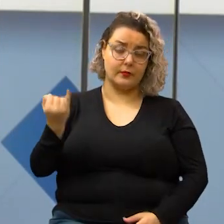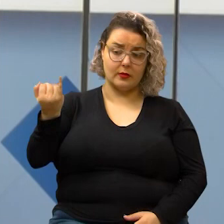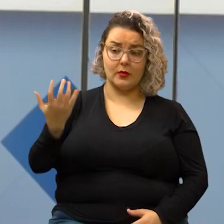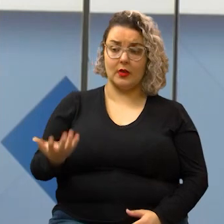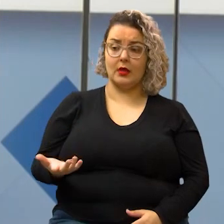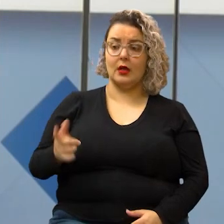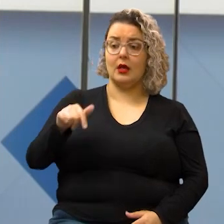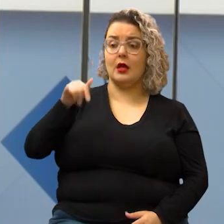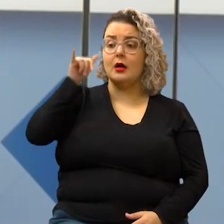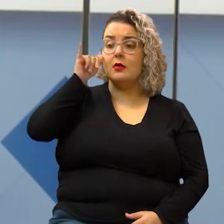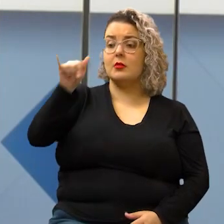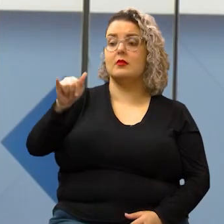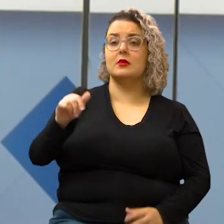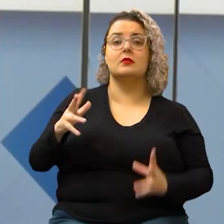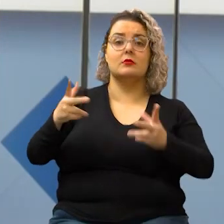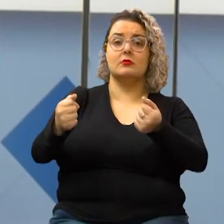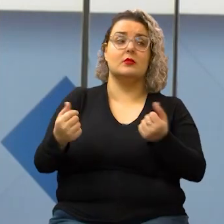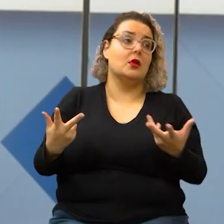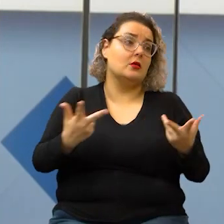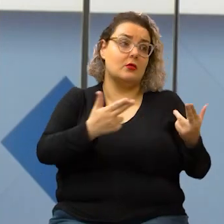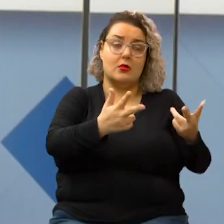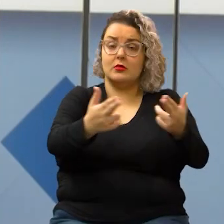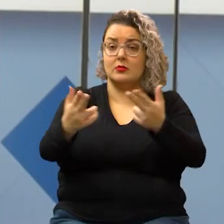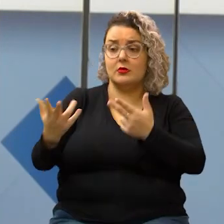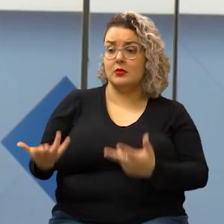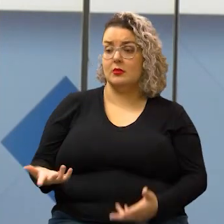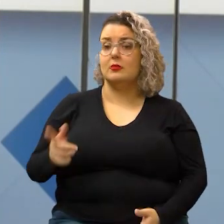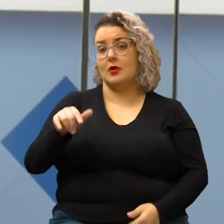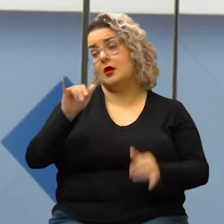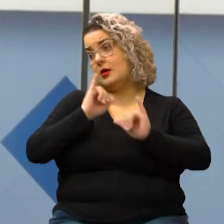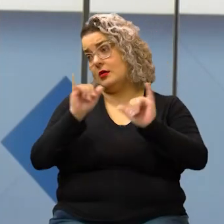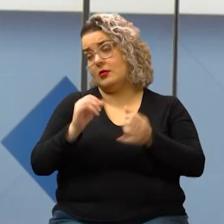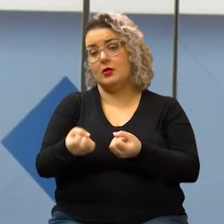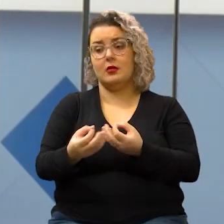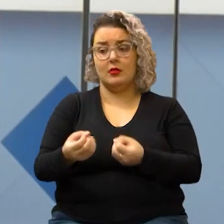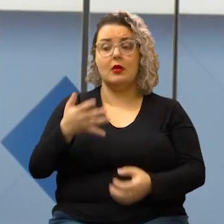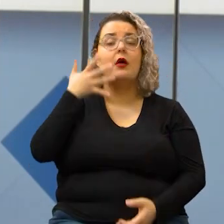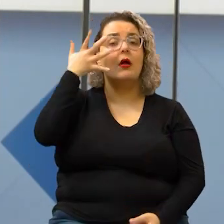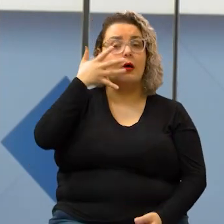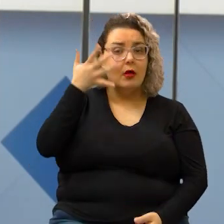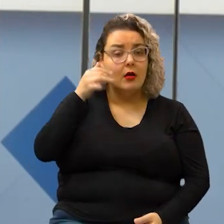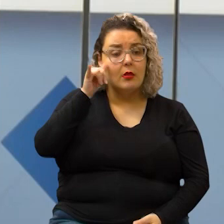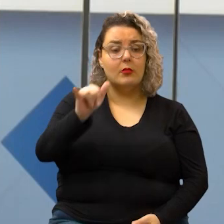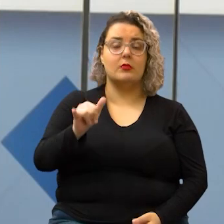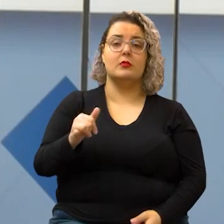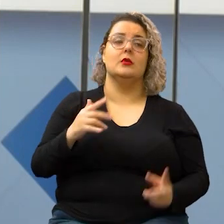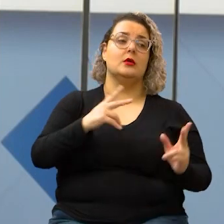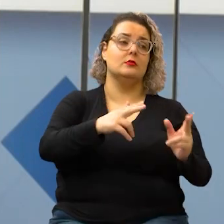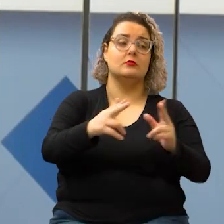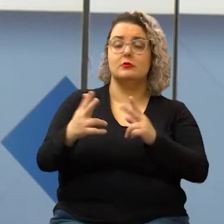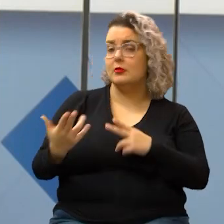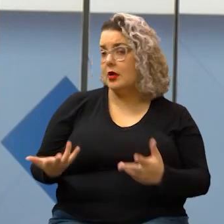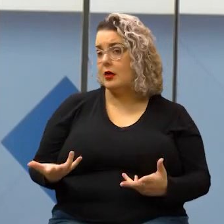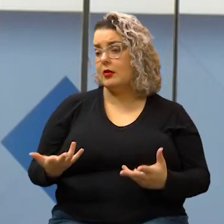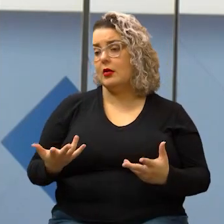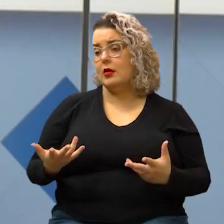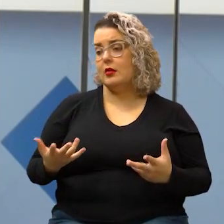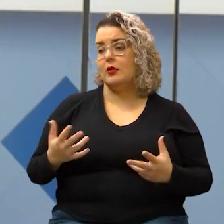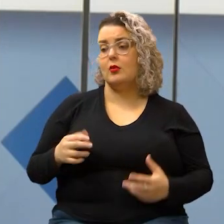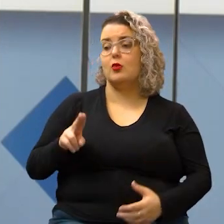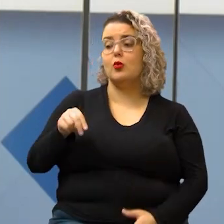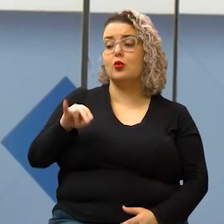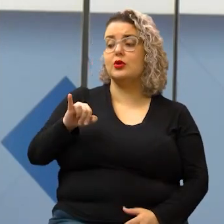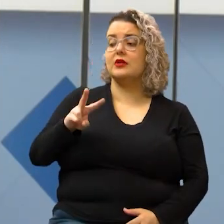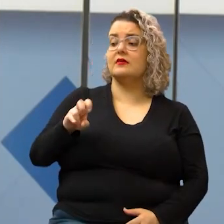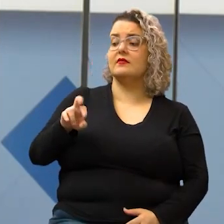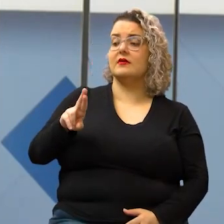consideradas prevenção universal, que vale para todo mundo. É a informação, a palestra é uma prevenção universal. E aí também entra a